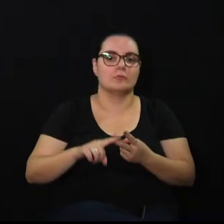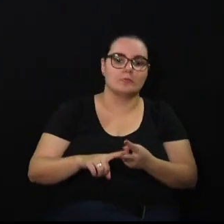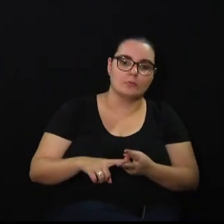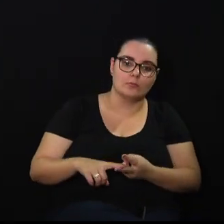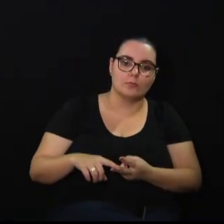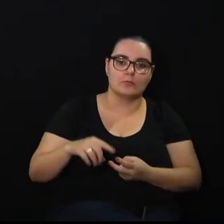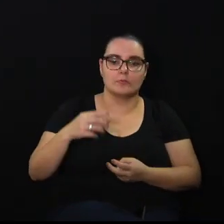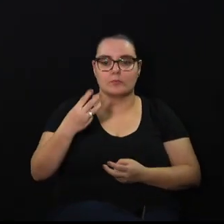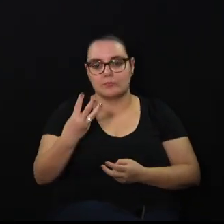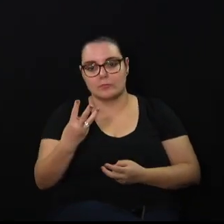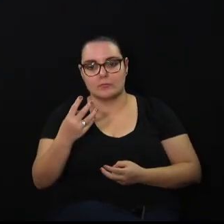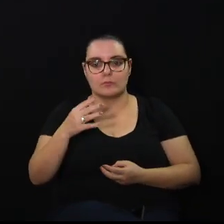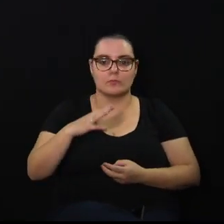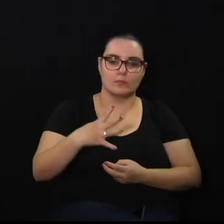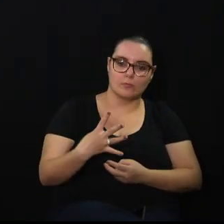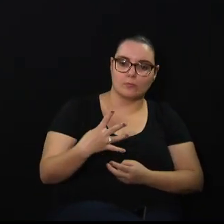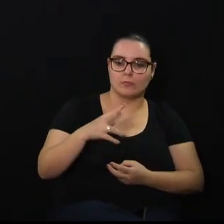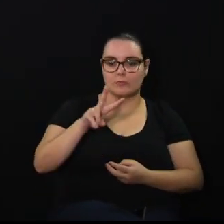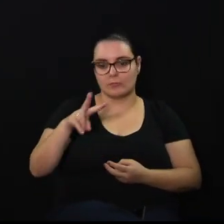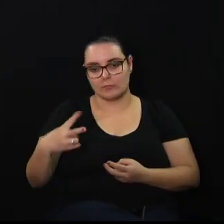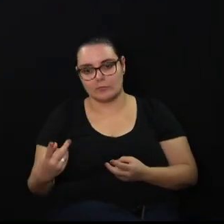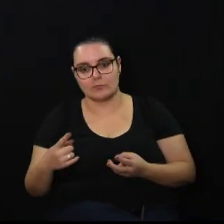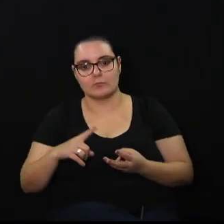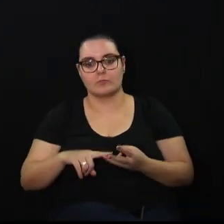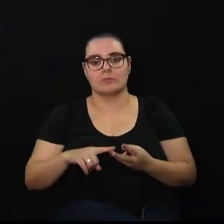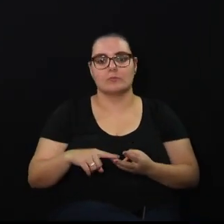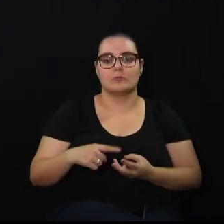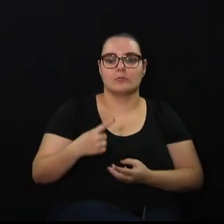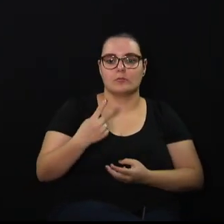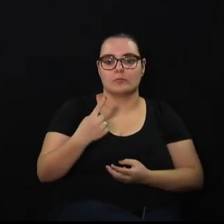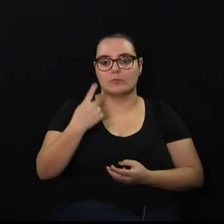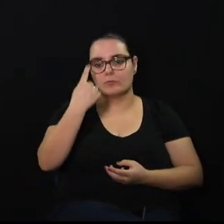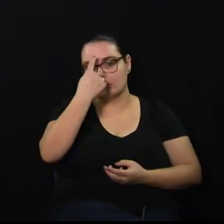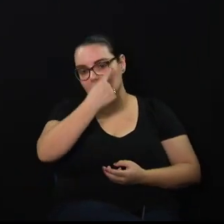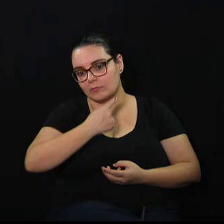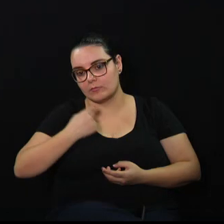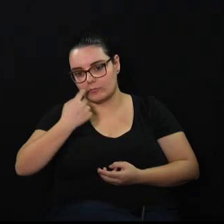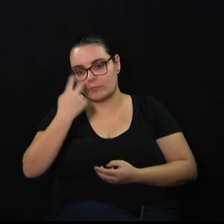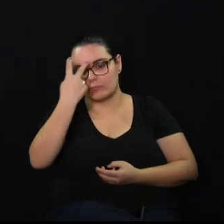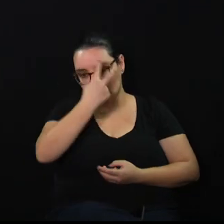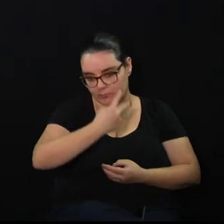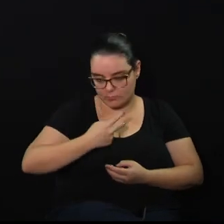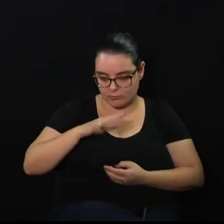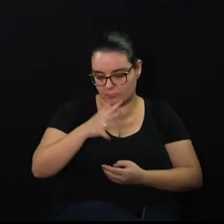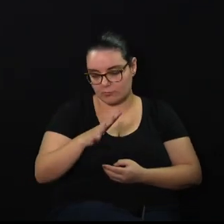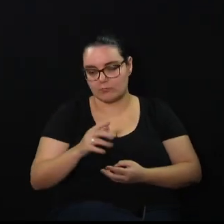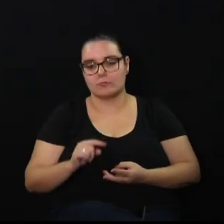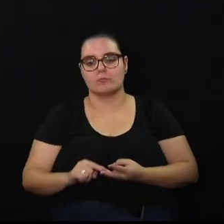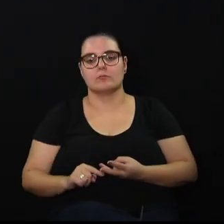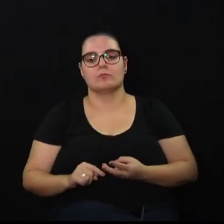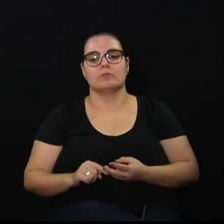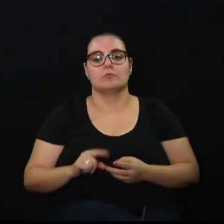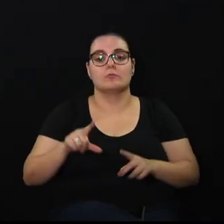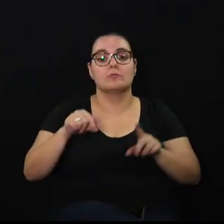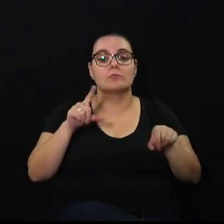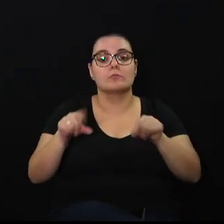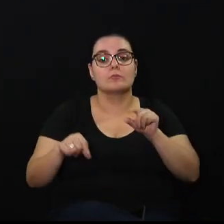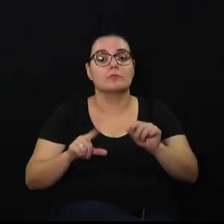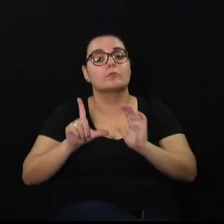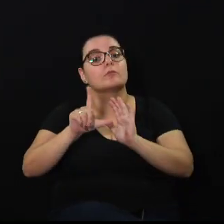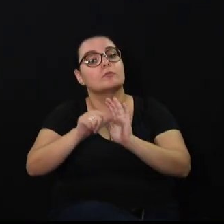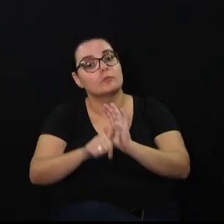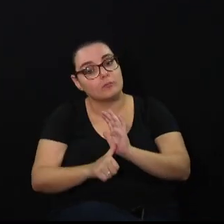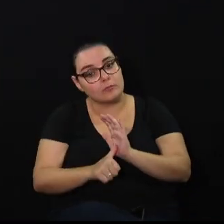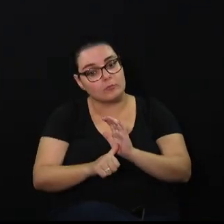quatro vezes na semana e uma sessão mais longa de uma hora e meia duas horas essa carga horária ela só é definida a partir da avaliação inicial